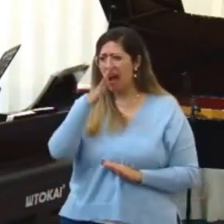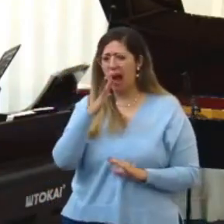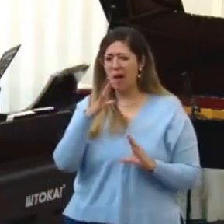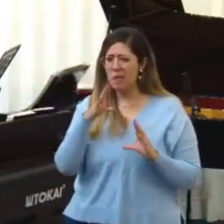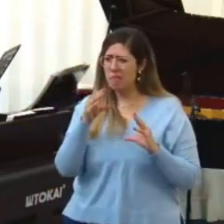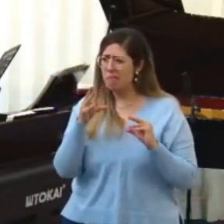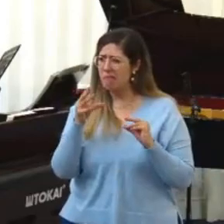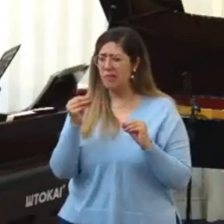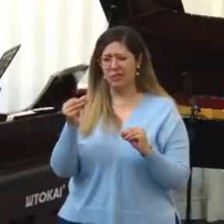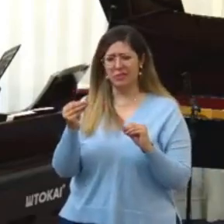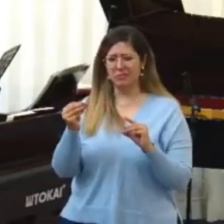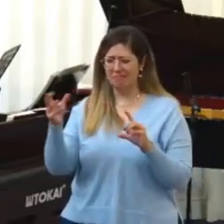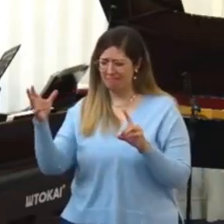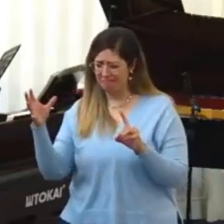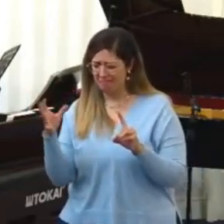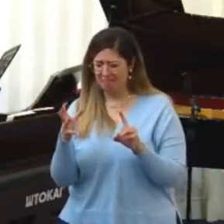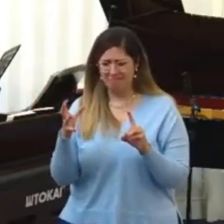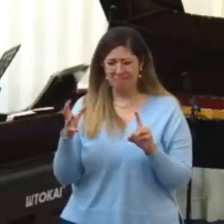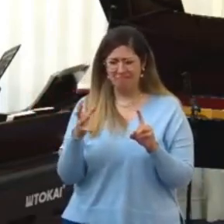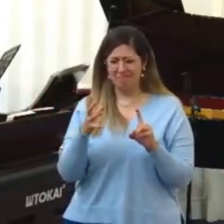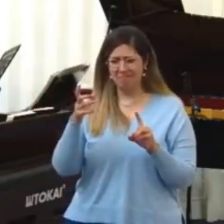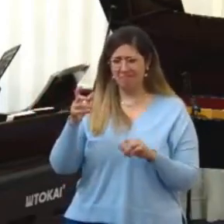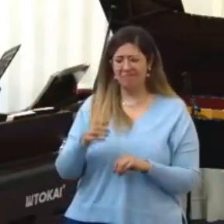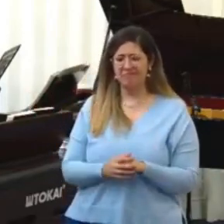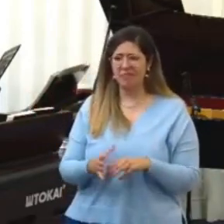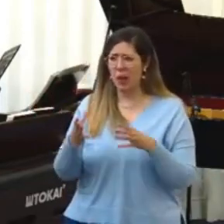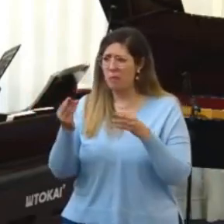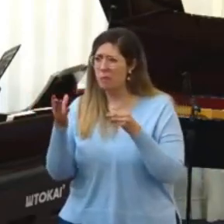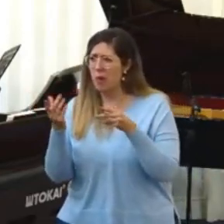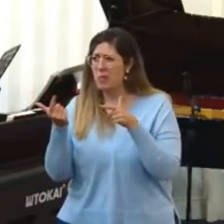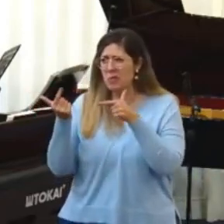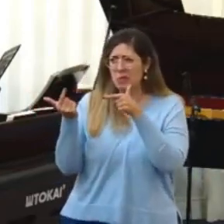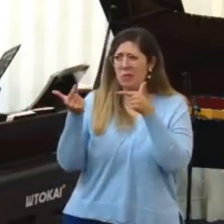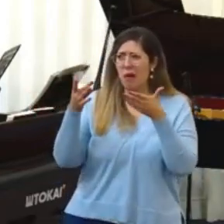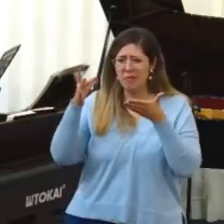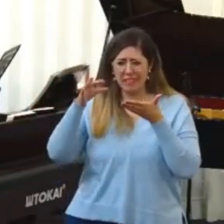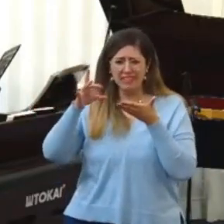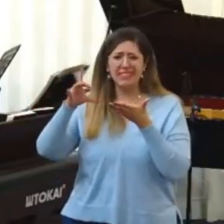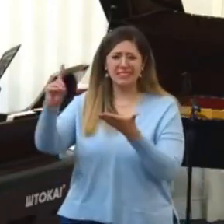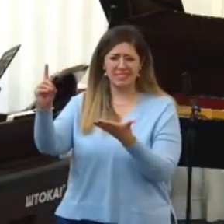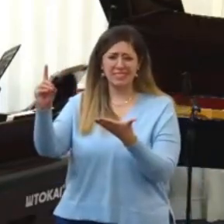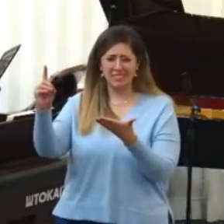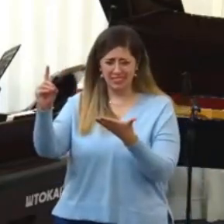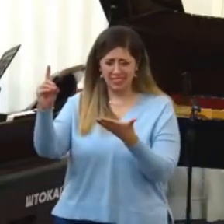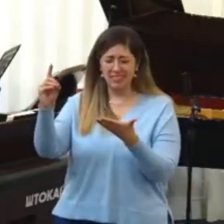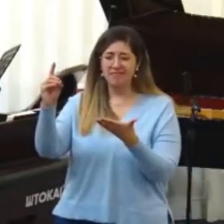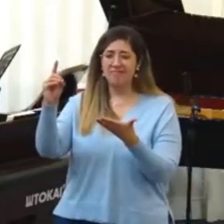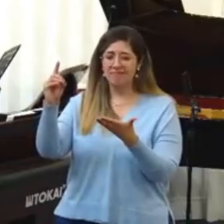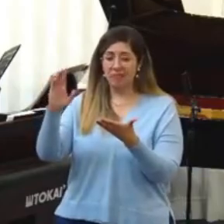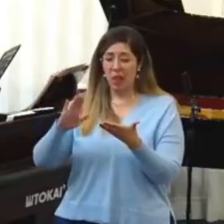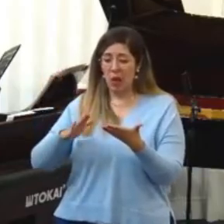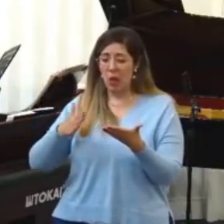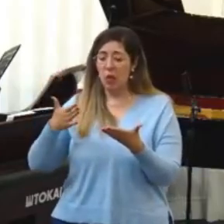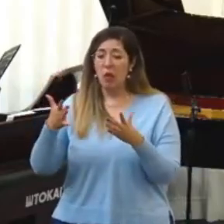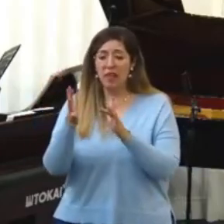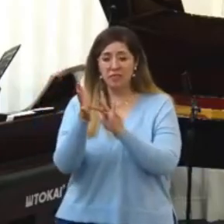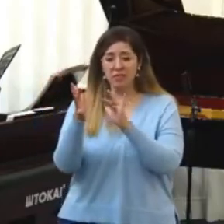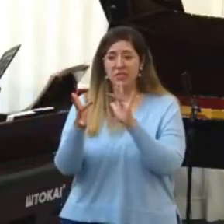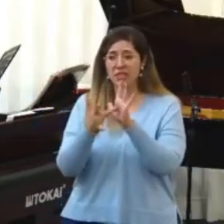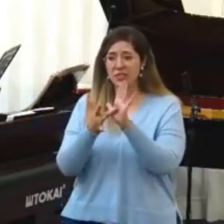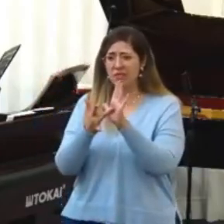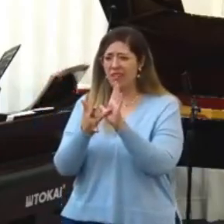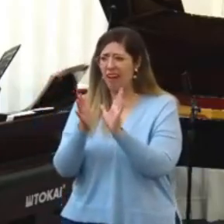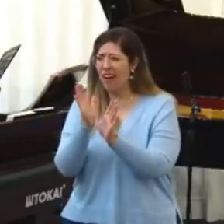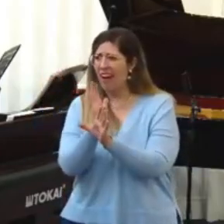homens, a opressão deles. Deus era ofendido nisso, assim como um dia, quando Jesus encontrou Paulo no caminho